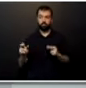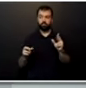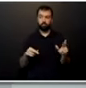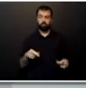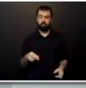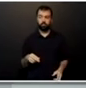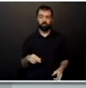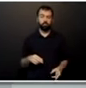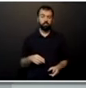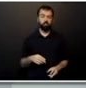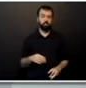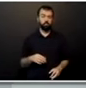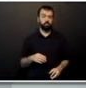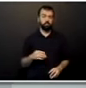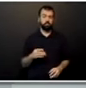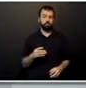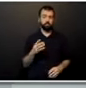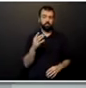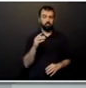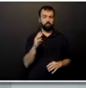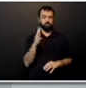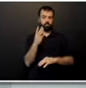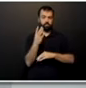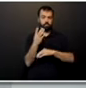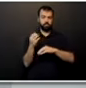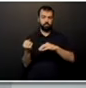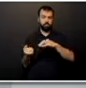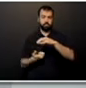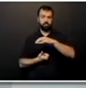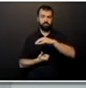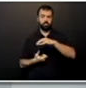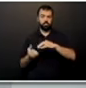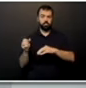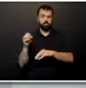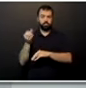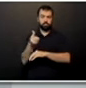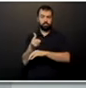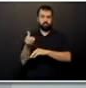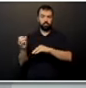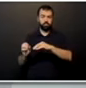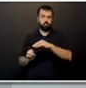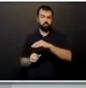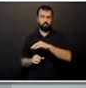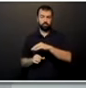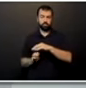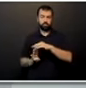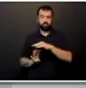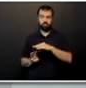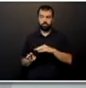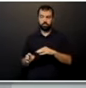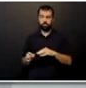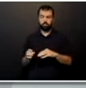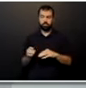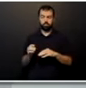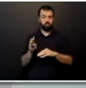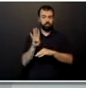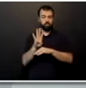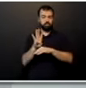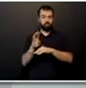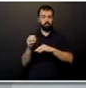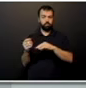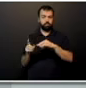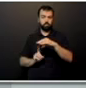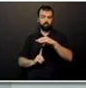razão quatro para seis seis para 44 para 11 ou sete